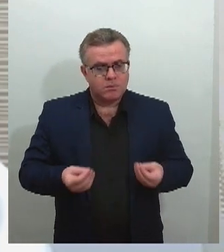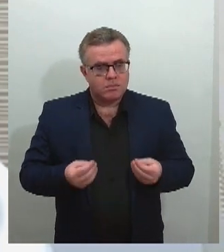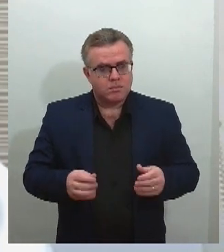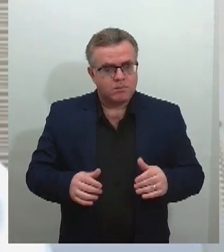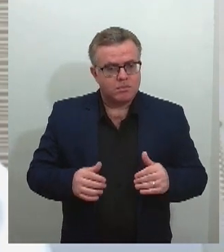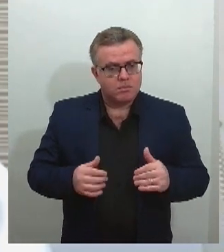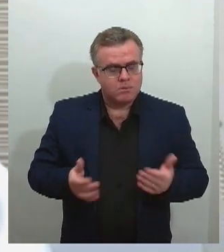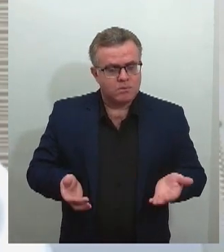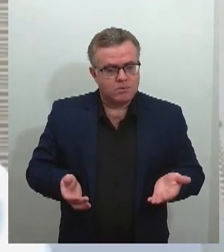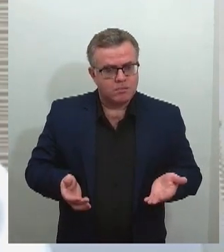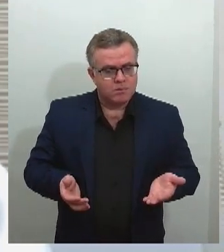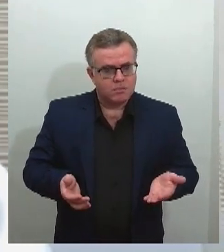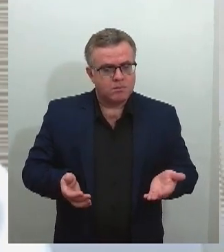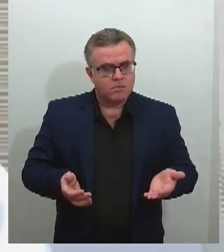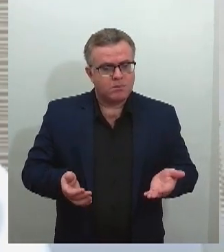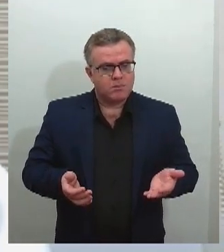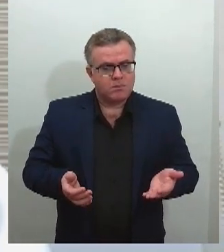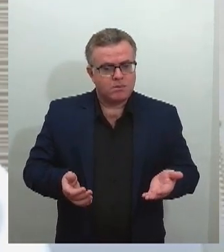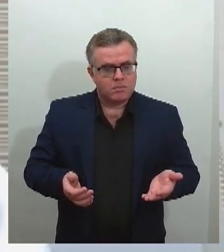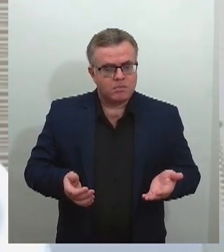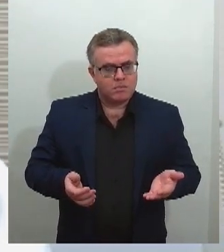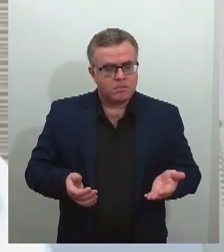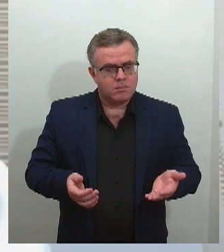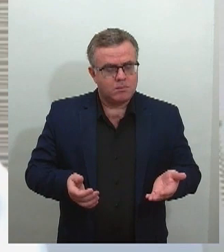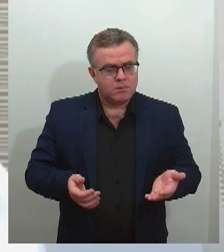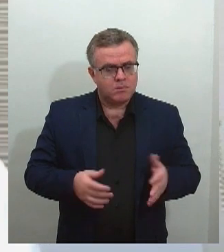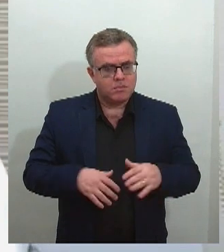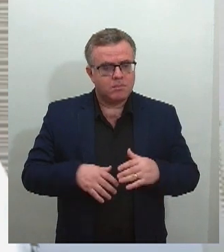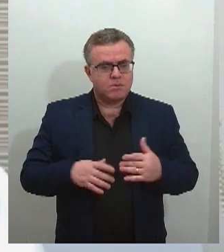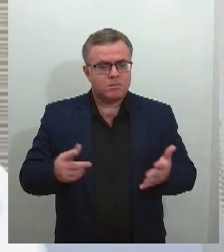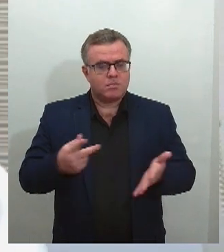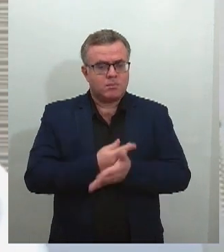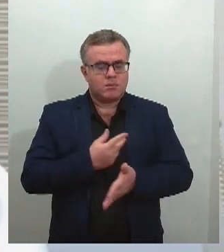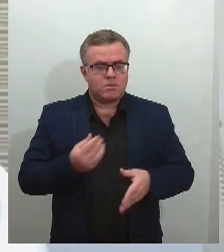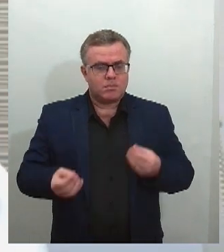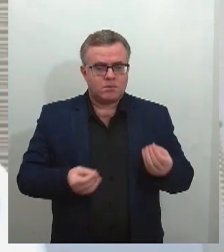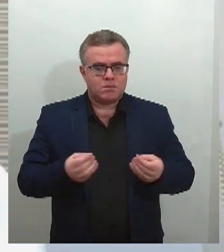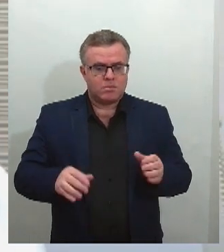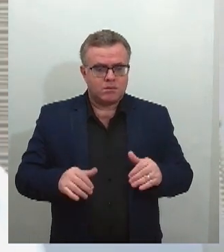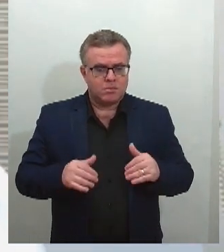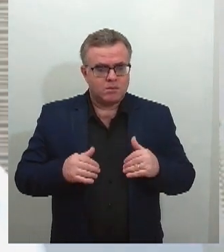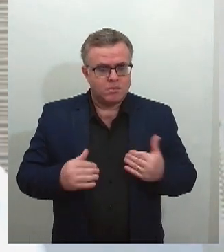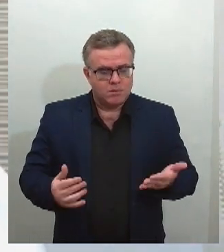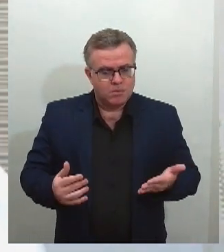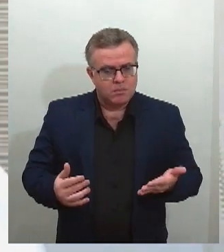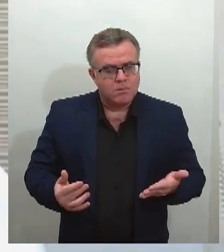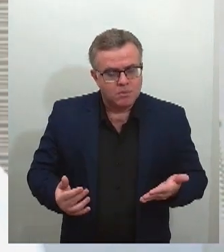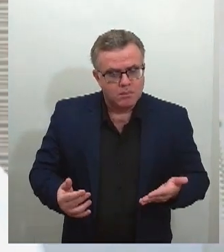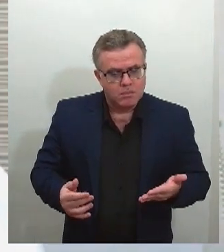né? Eles podem aparecer como manchas, como